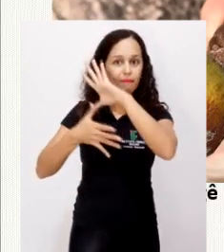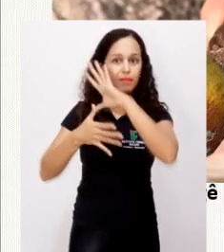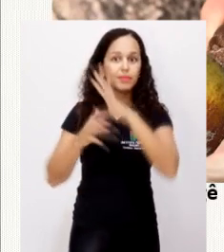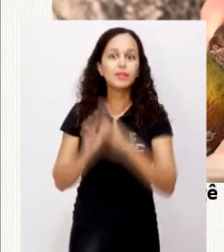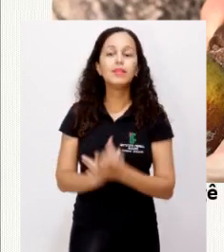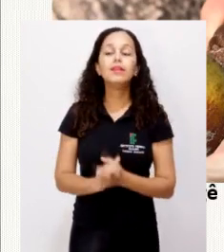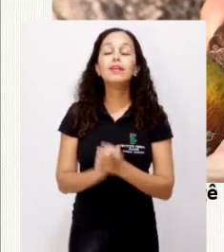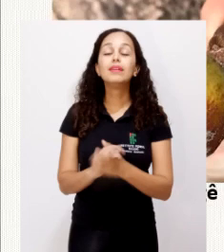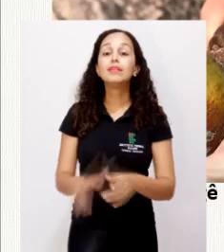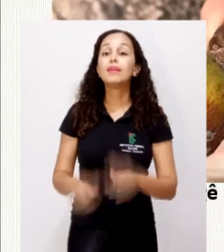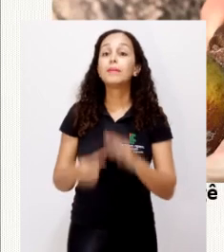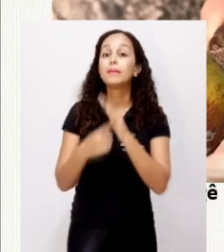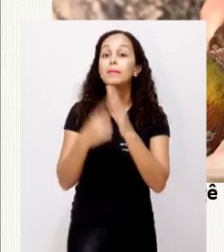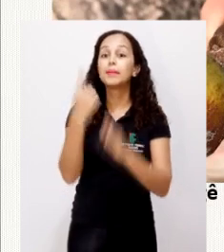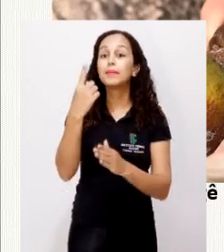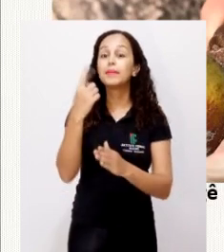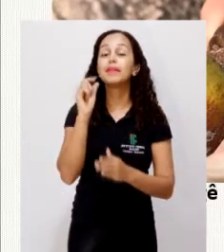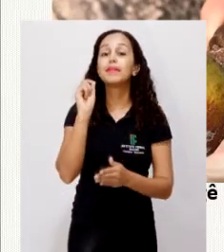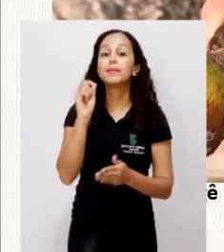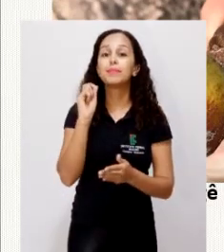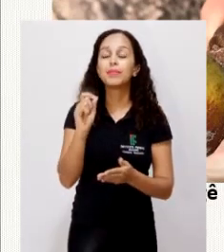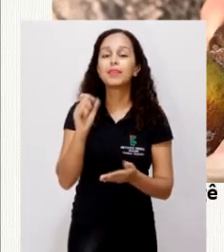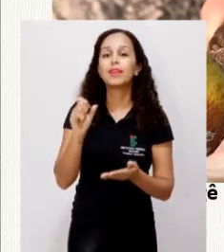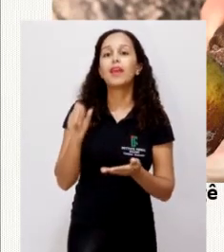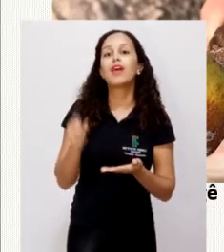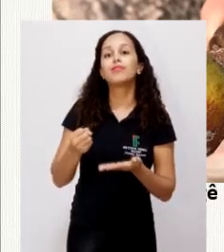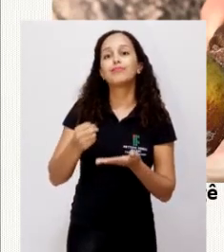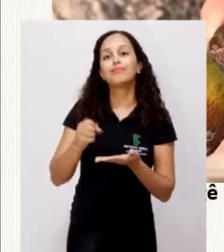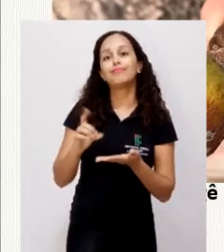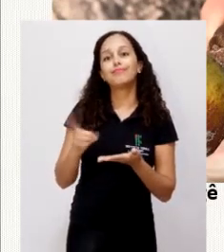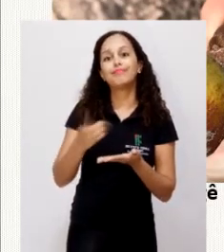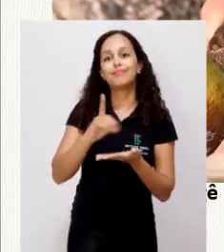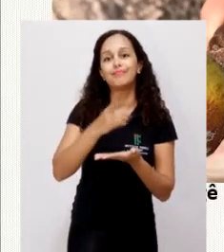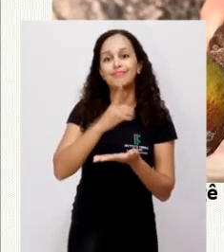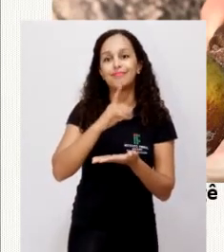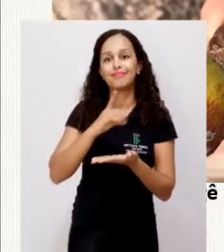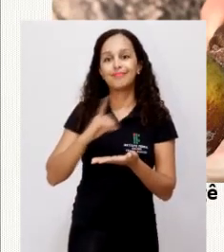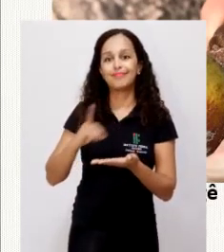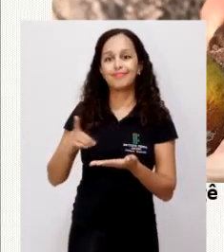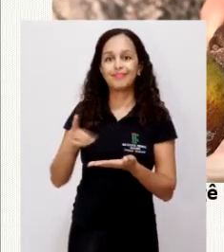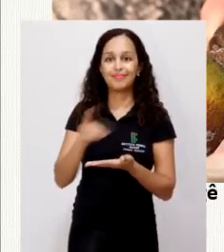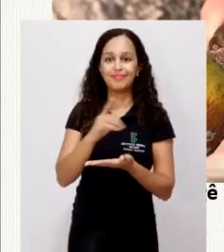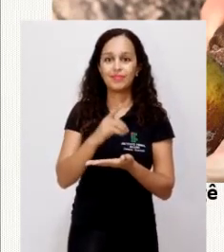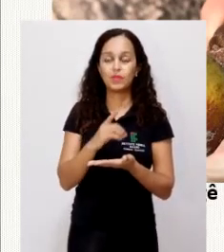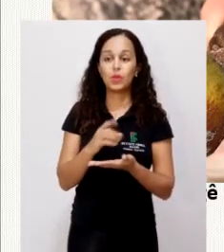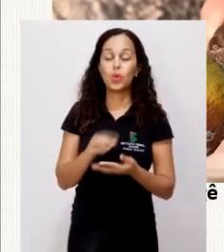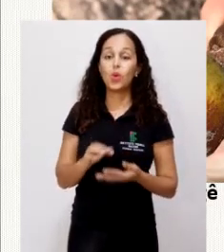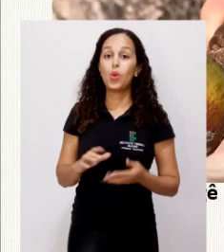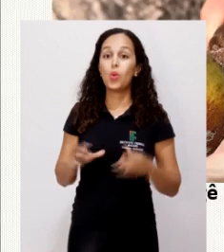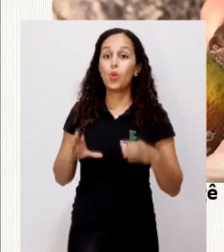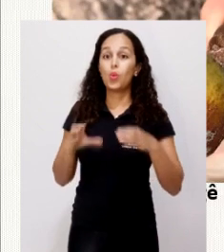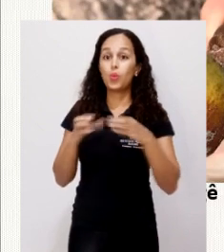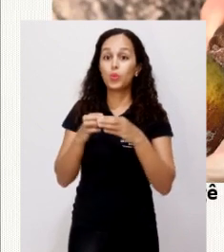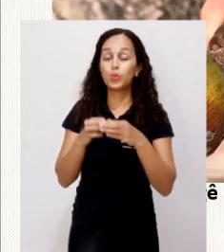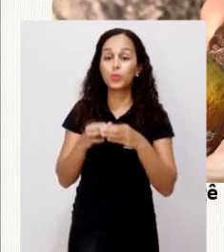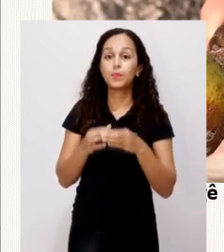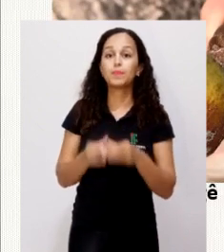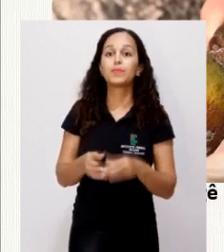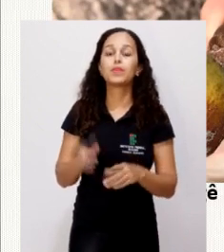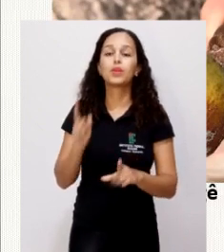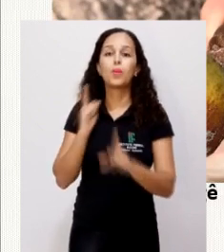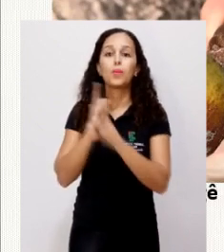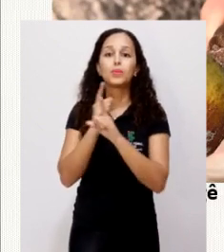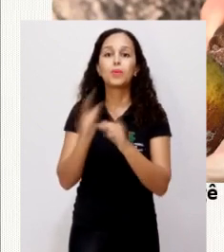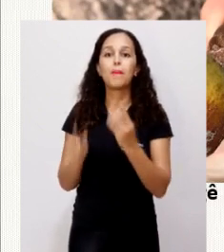localidades do mapa. E a primeira delas é a Chapada Diamantina, Lá, o grupo encontrou